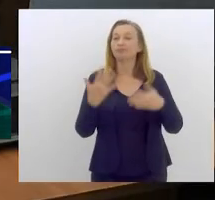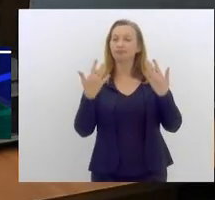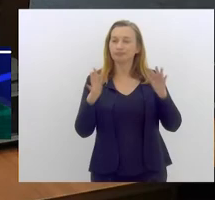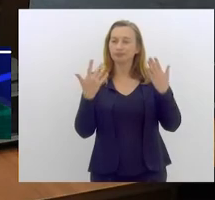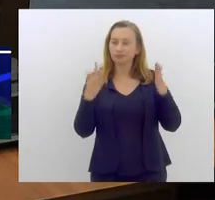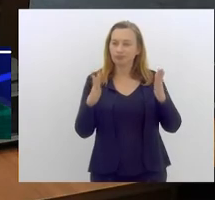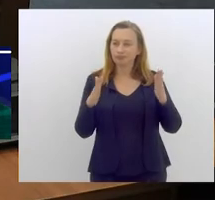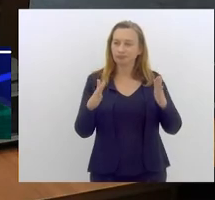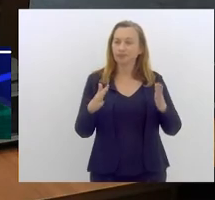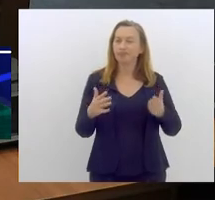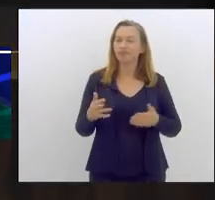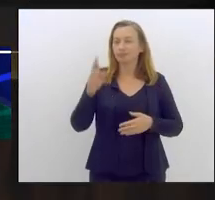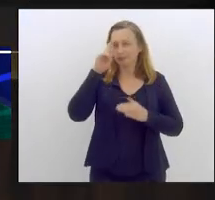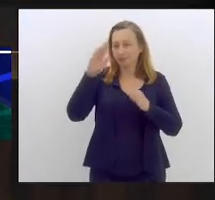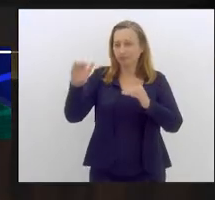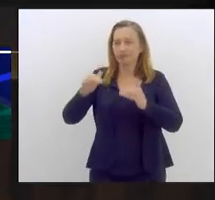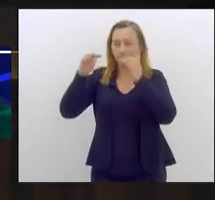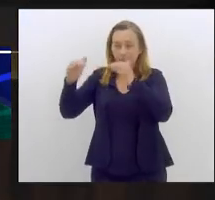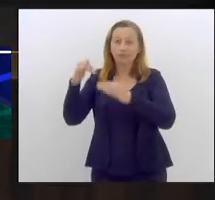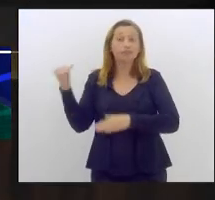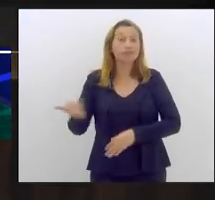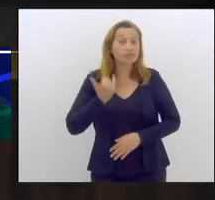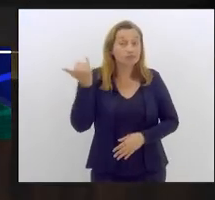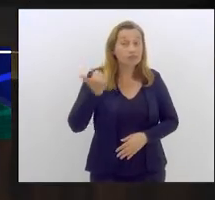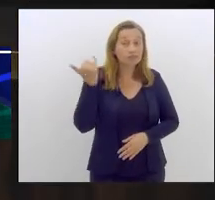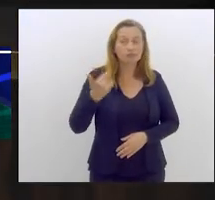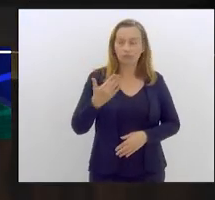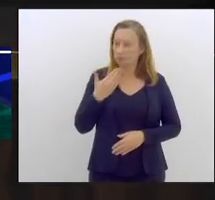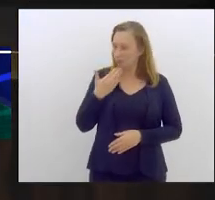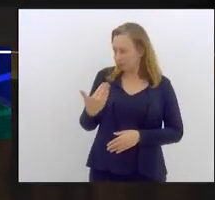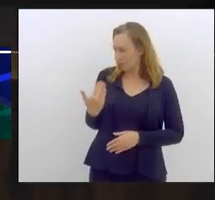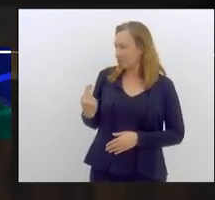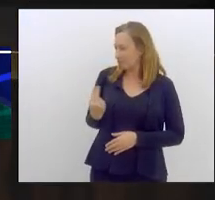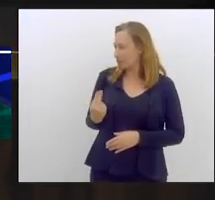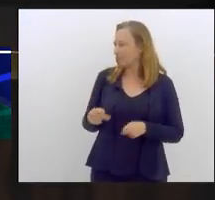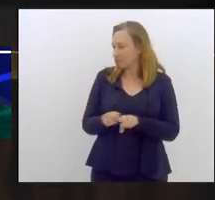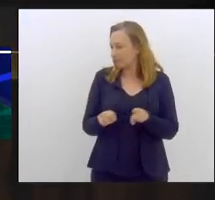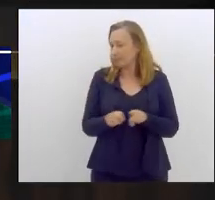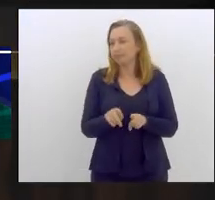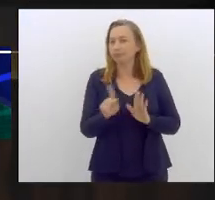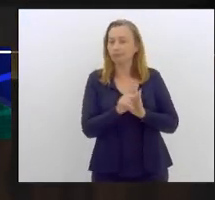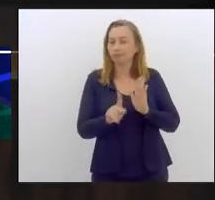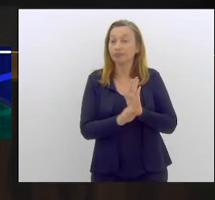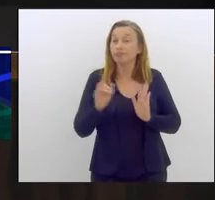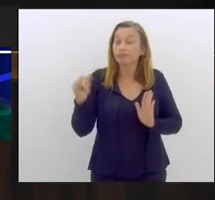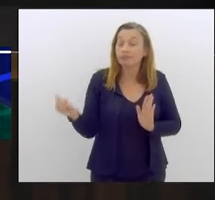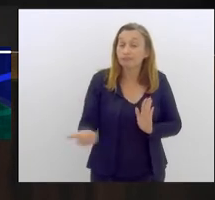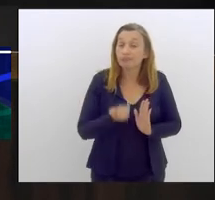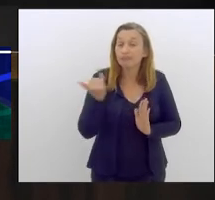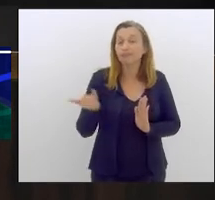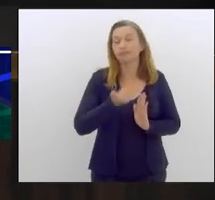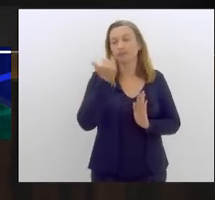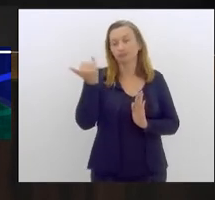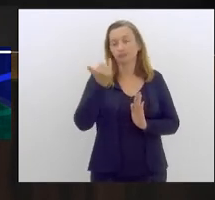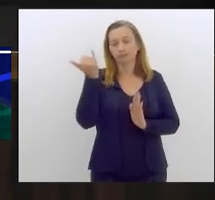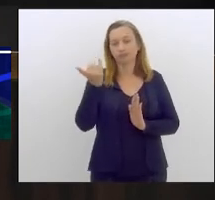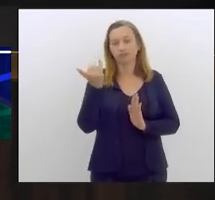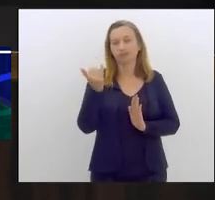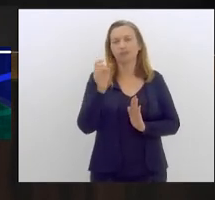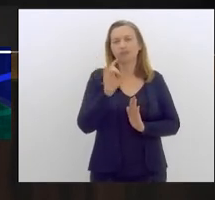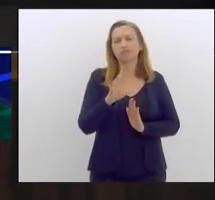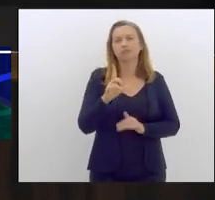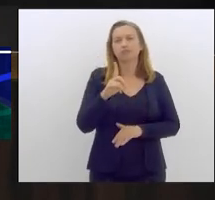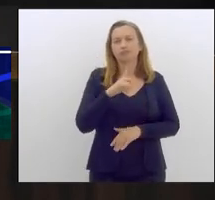Parabéns a Vossa Excelência, é importantíssimo. Inclusive, eu também pedi coautoria desse projeto tão importante. Só quem